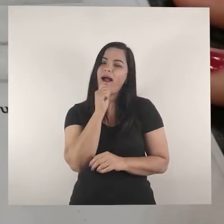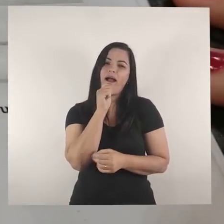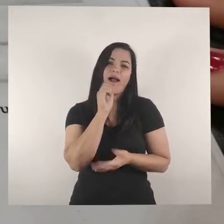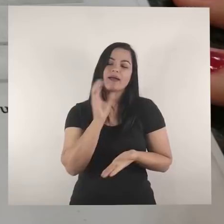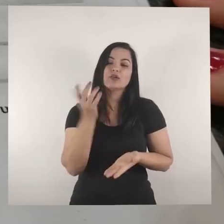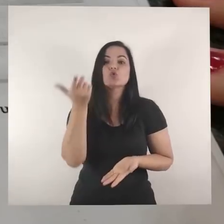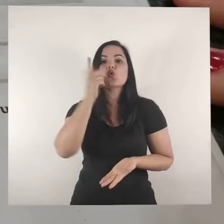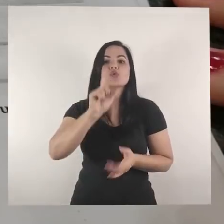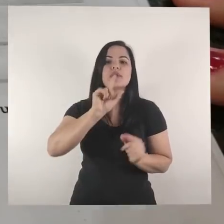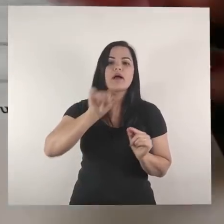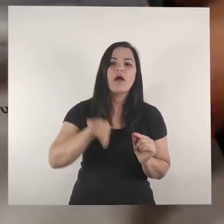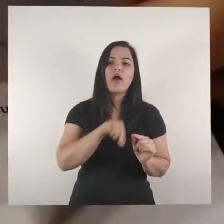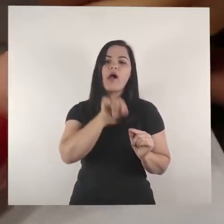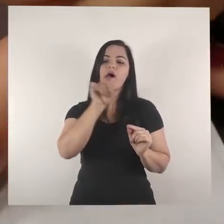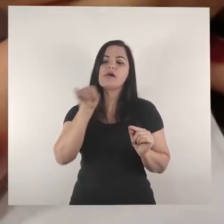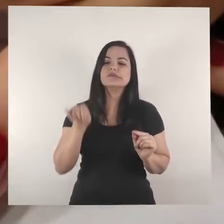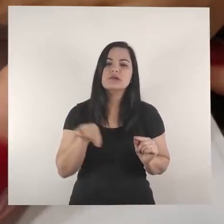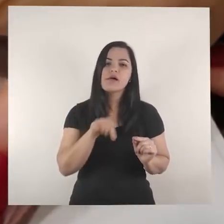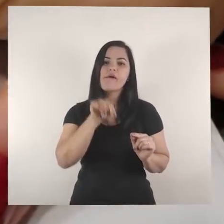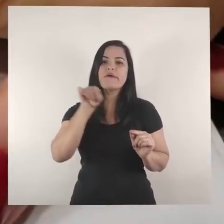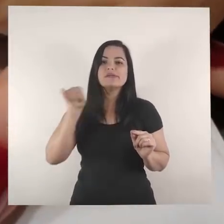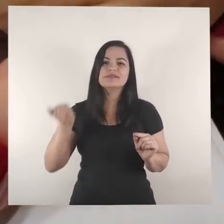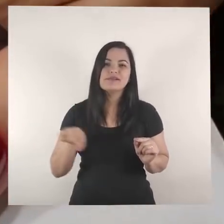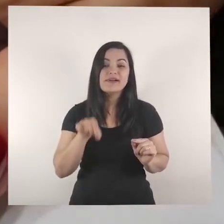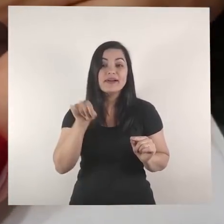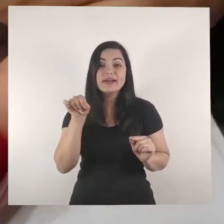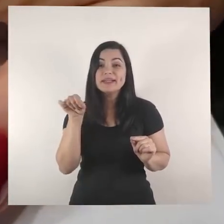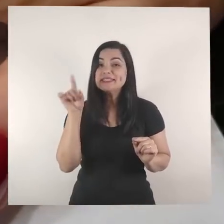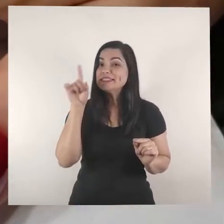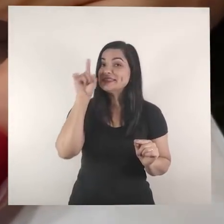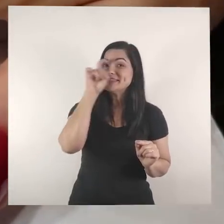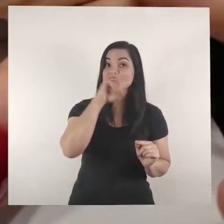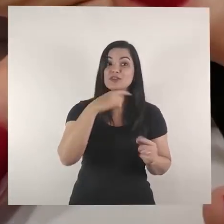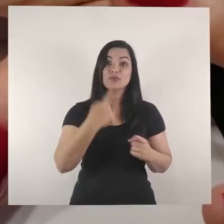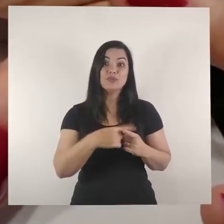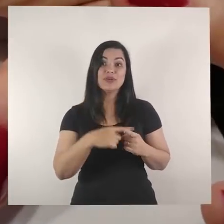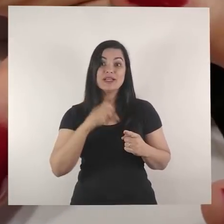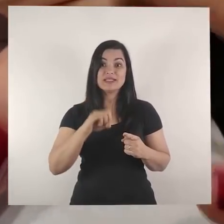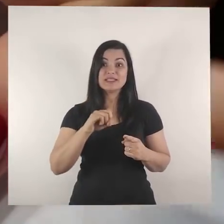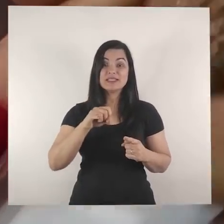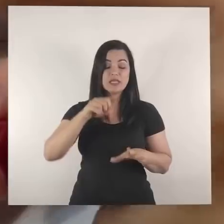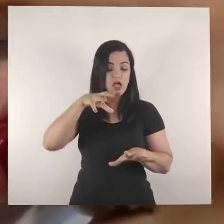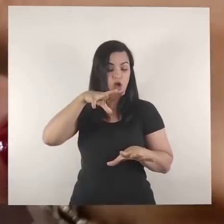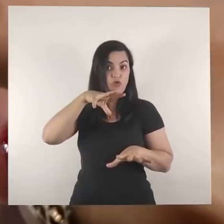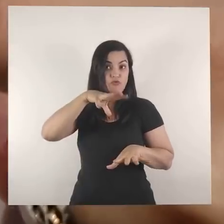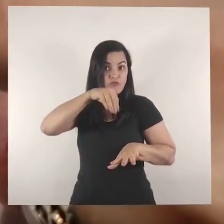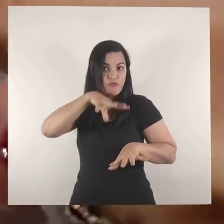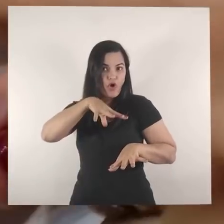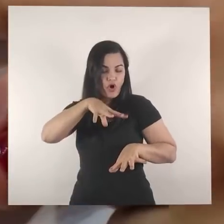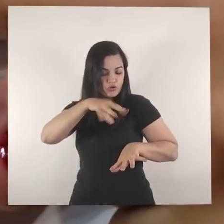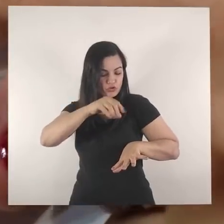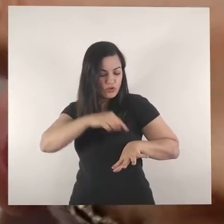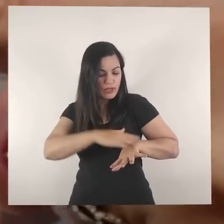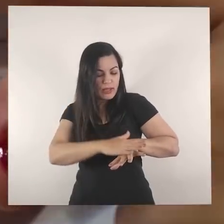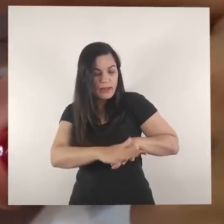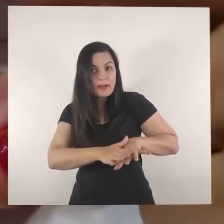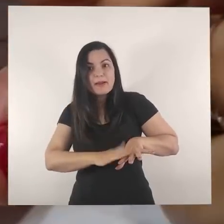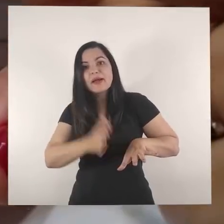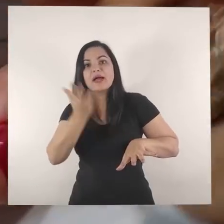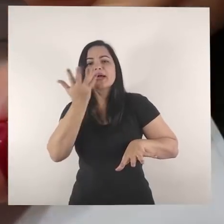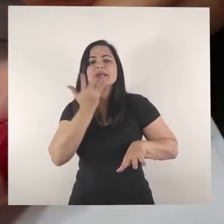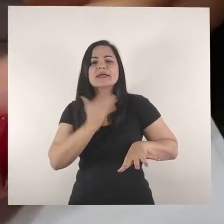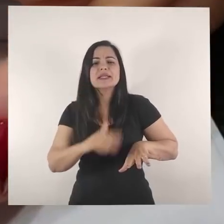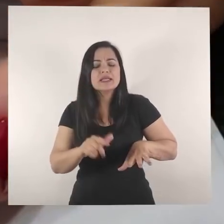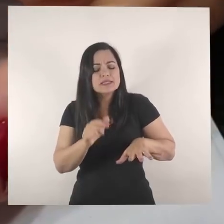letra cursiva. Porque se você pegar e tirar um raio-x da mãozinha da criança, vocês vão ver que os espaços entre